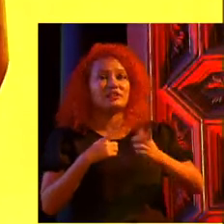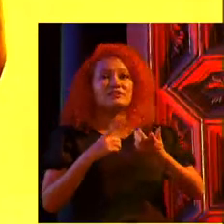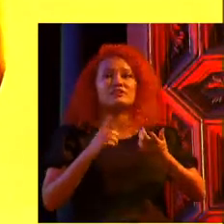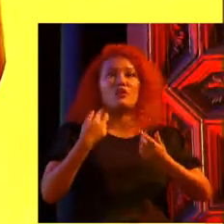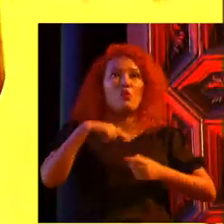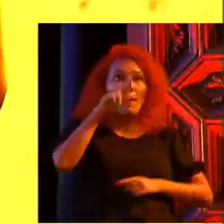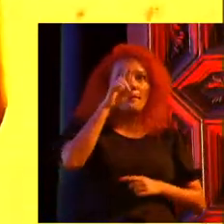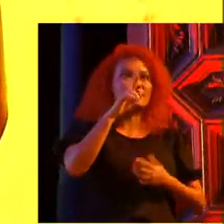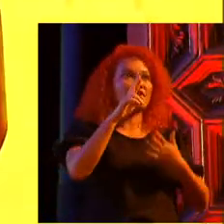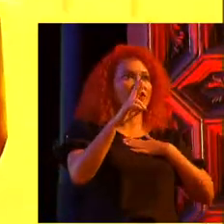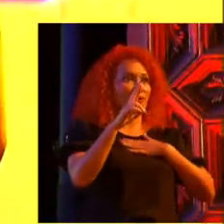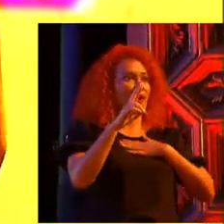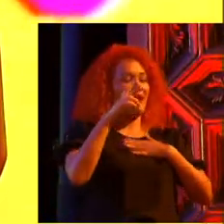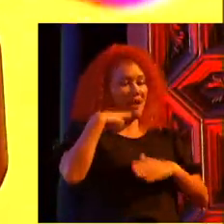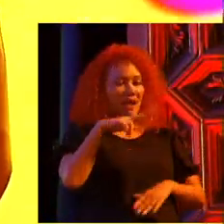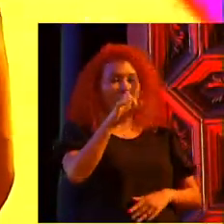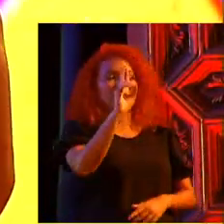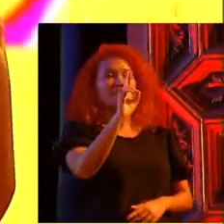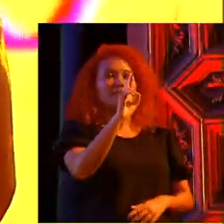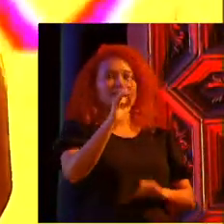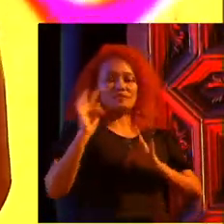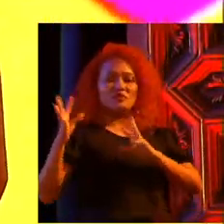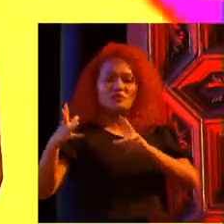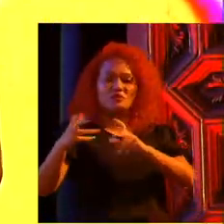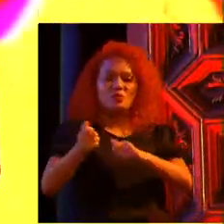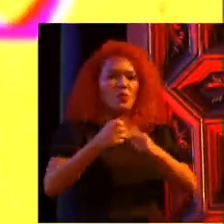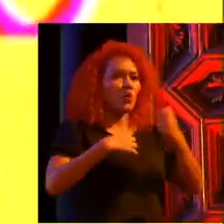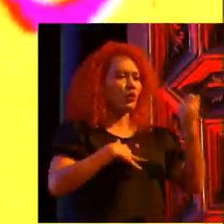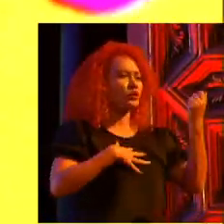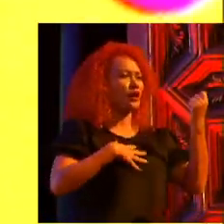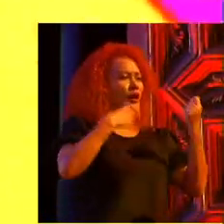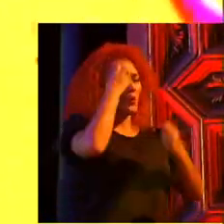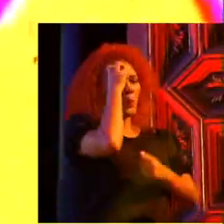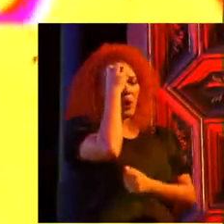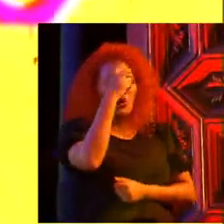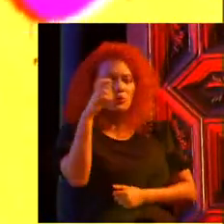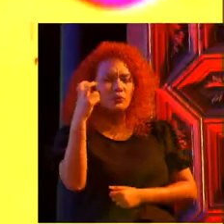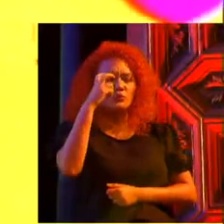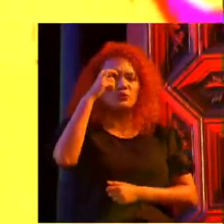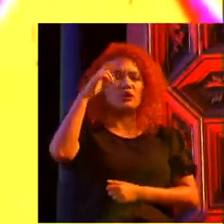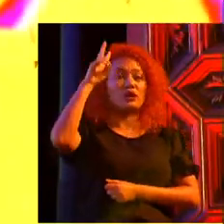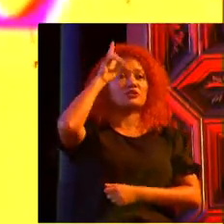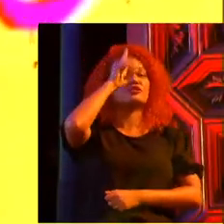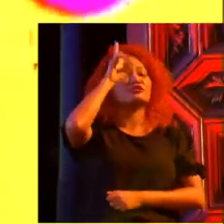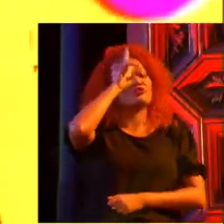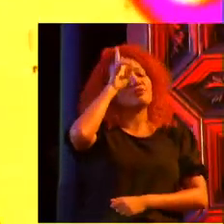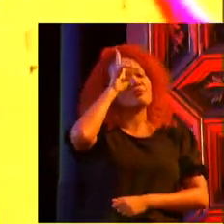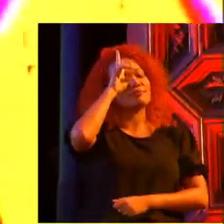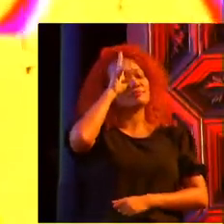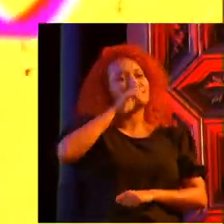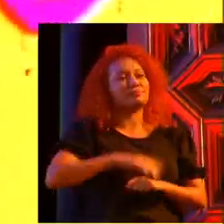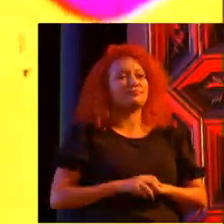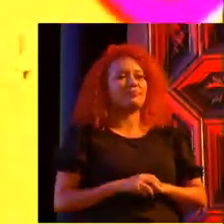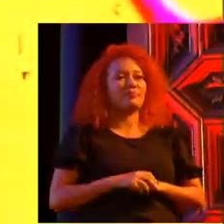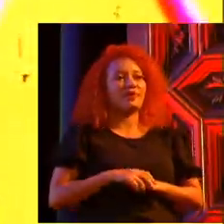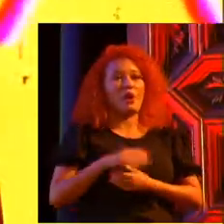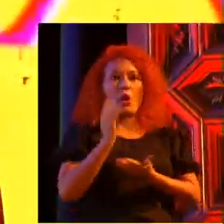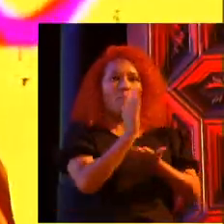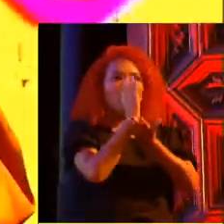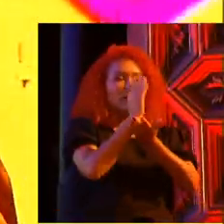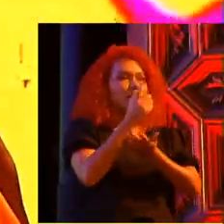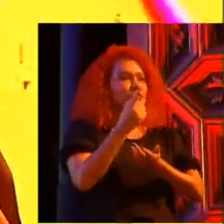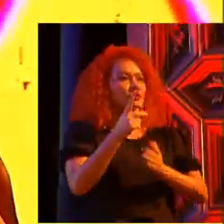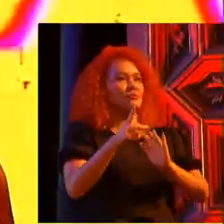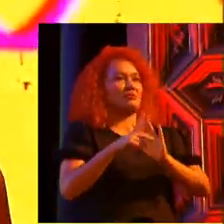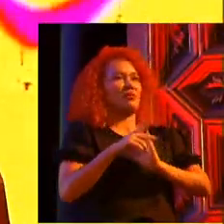somente a mim, mas representa toda uma cultura, toda uma história. Não é só o prêmio da Viviane Batidão, não é só